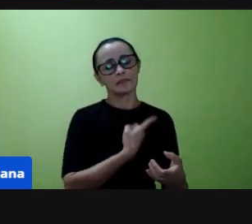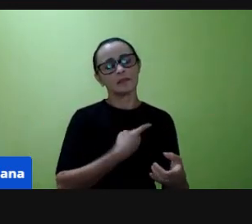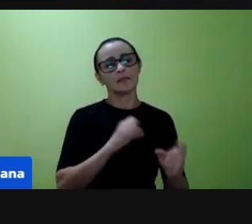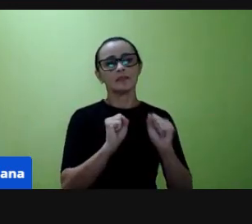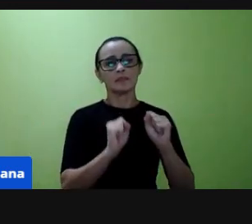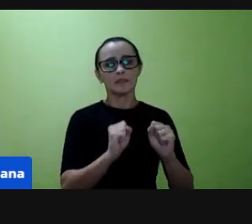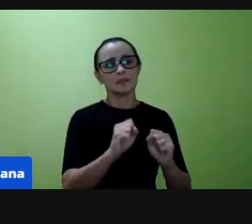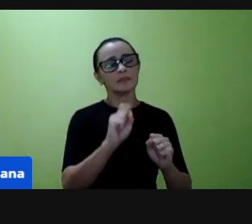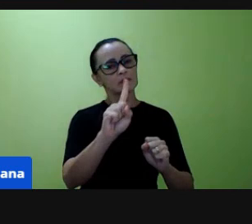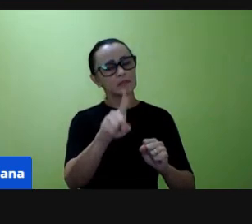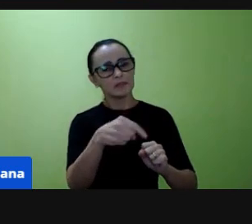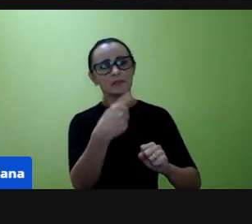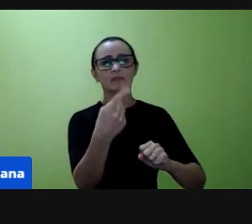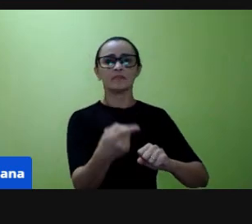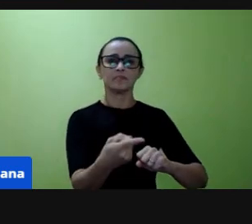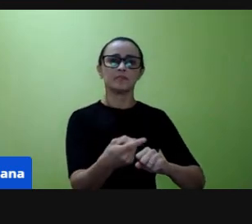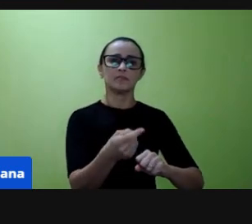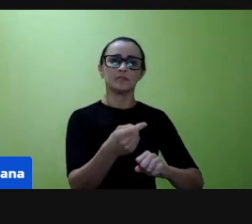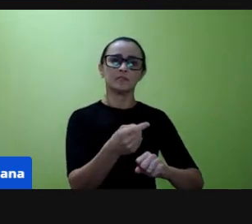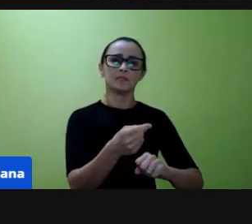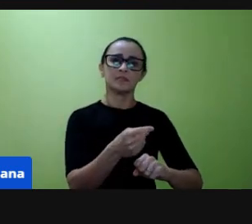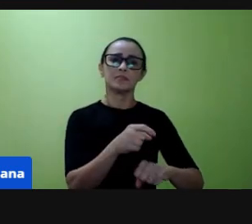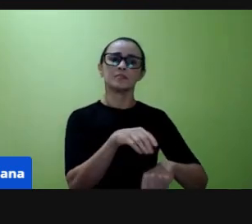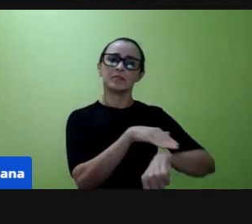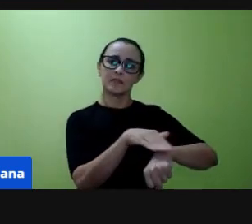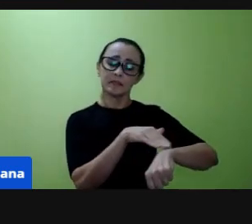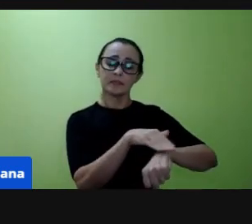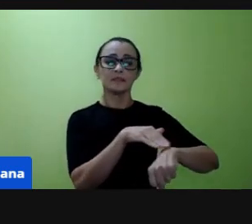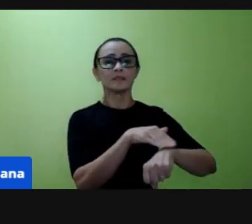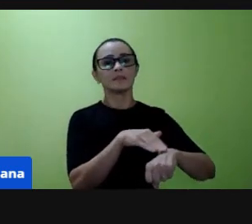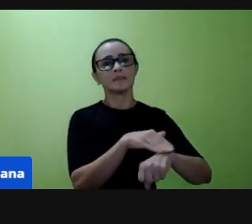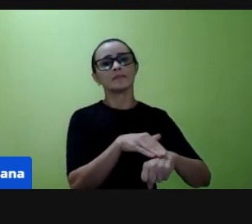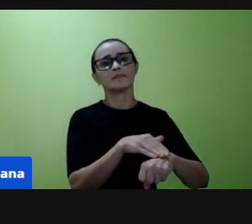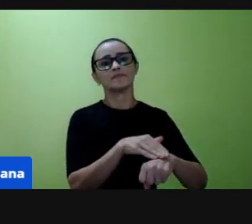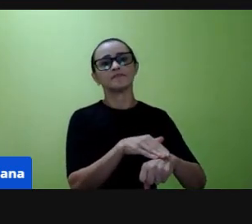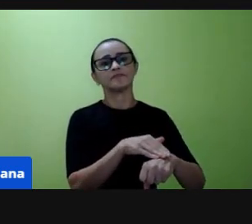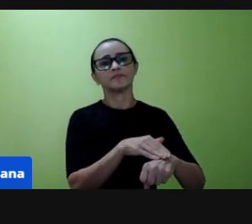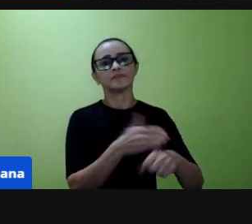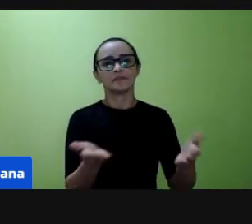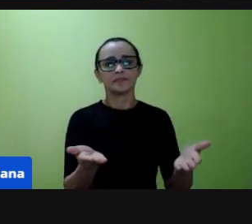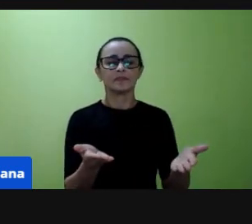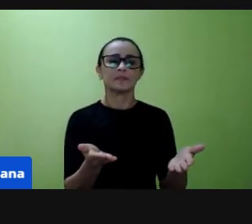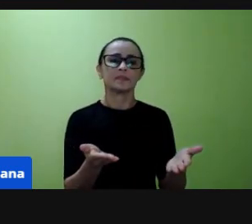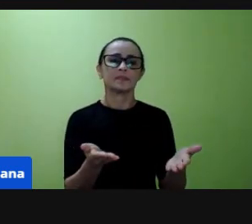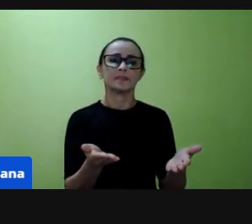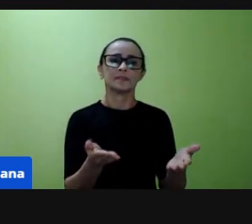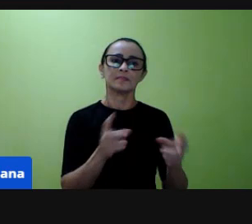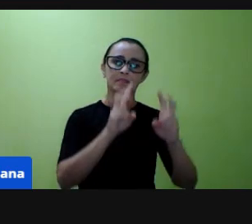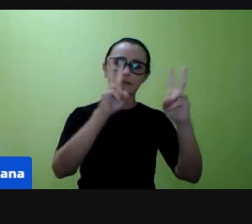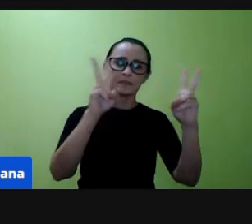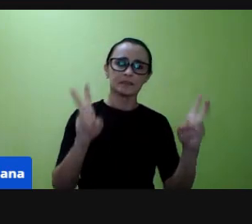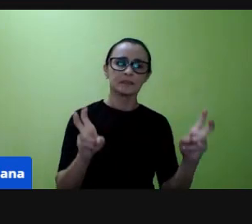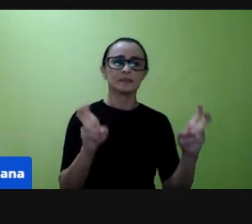outros momentos a respeito especificamente dessa questão temporal.